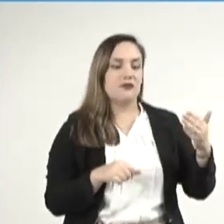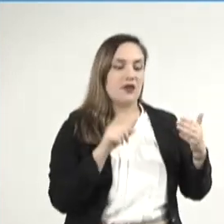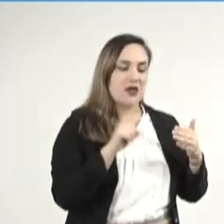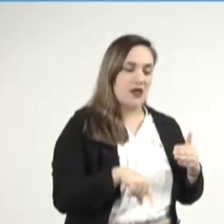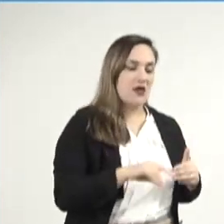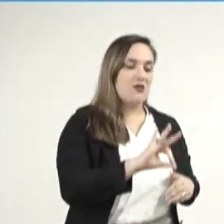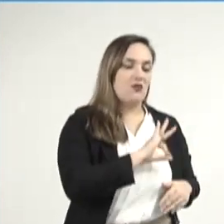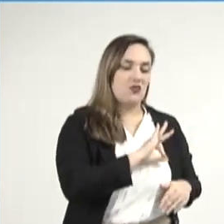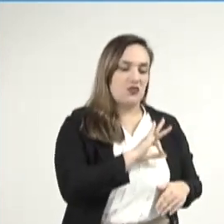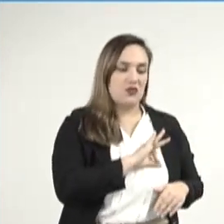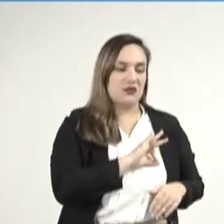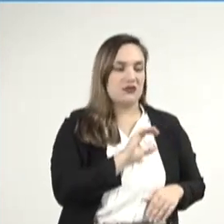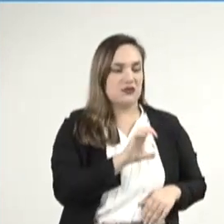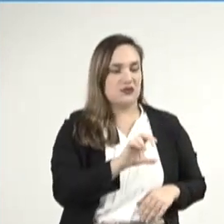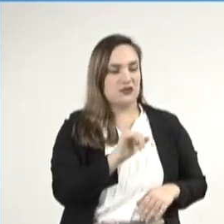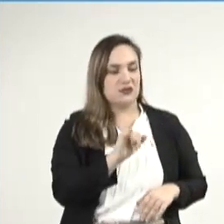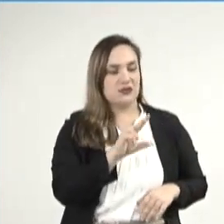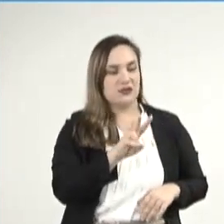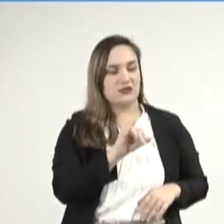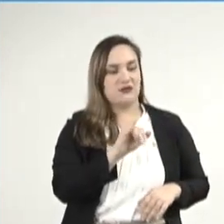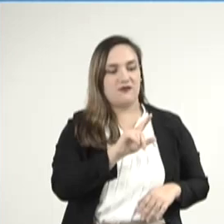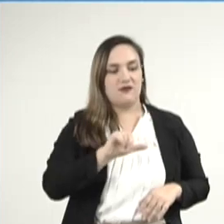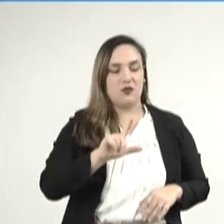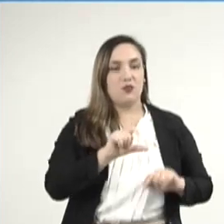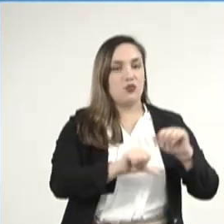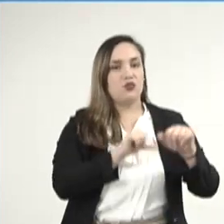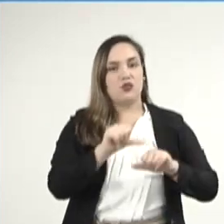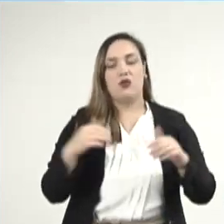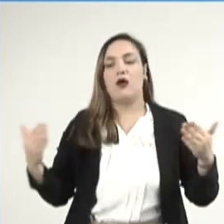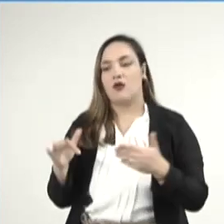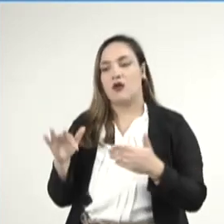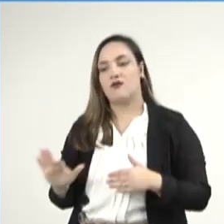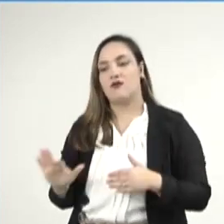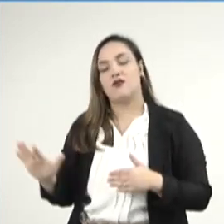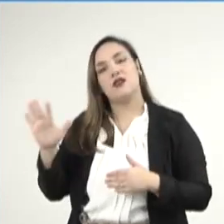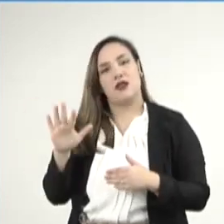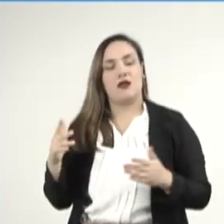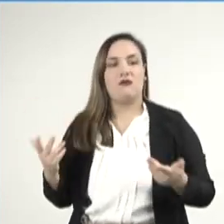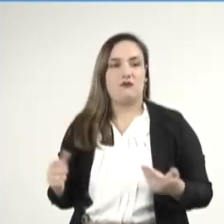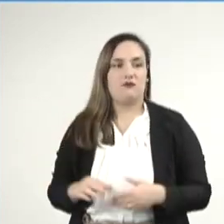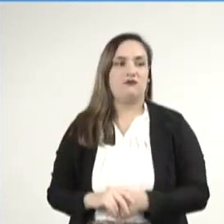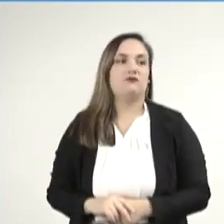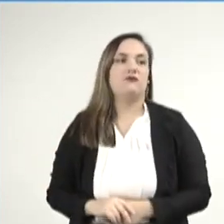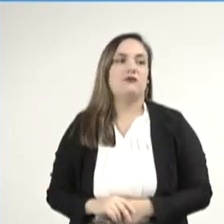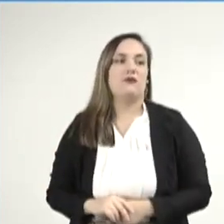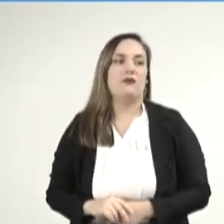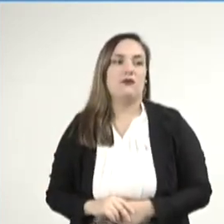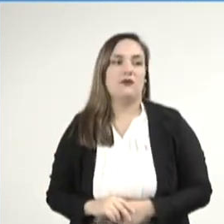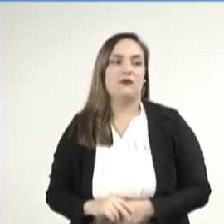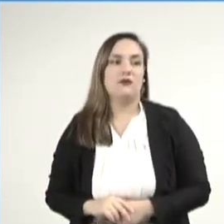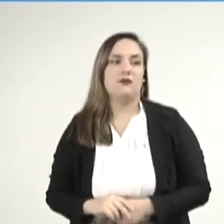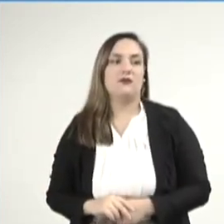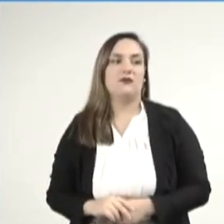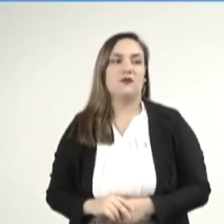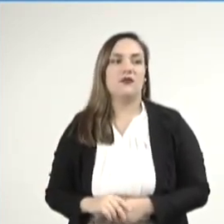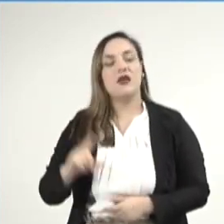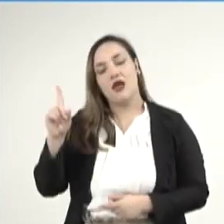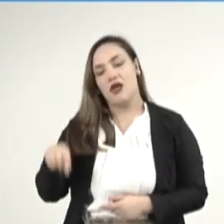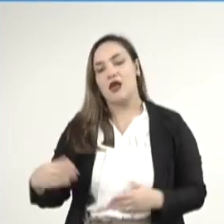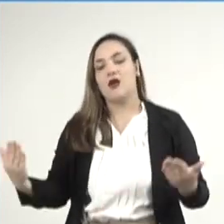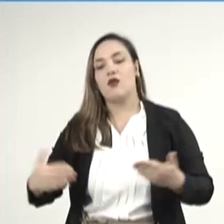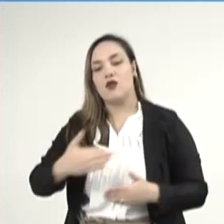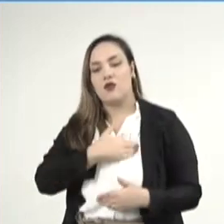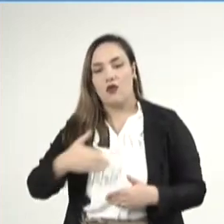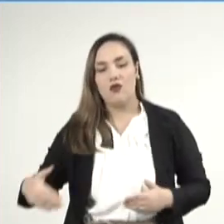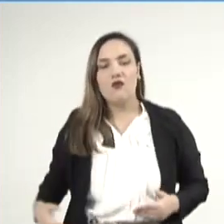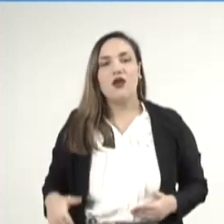da Polícia Civil do Rio de Janeiro e foi federalizada. Foi para o governo